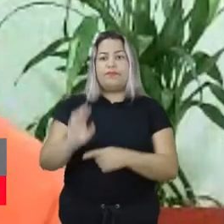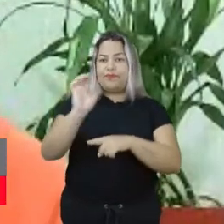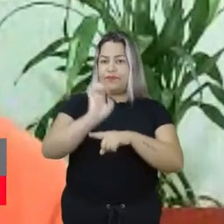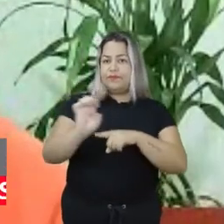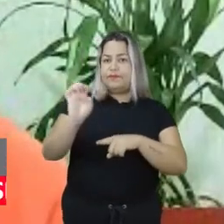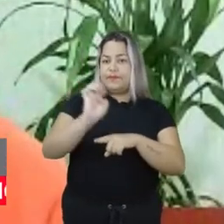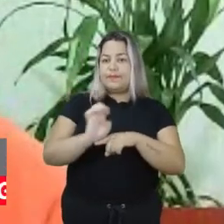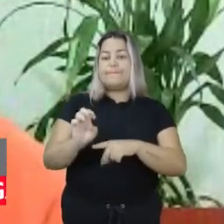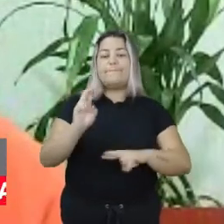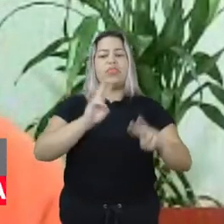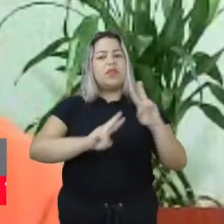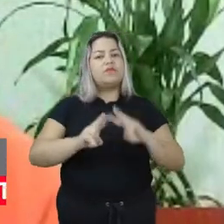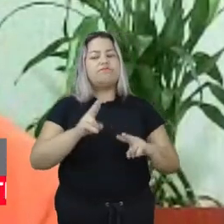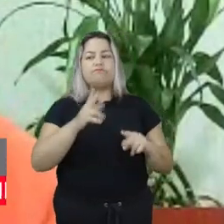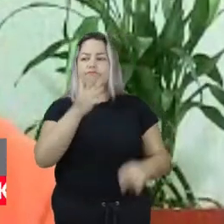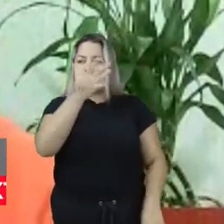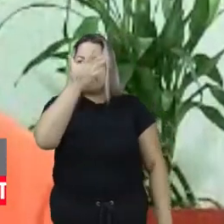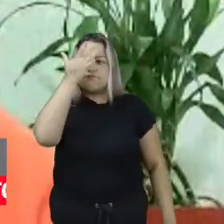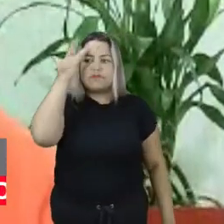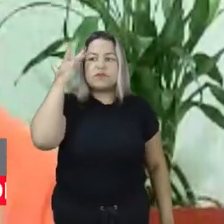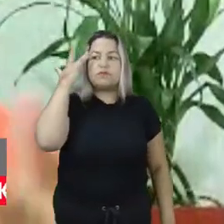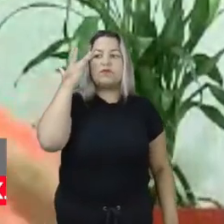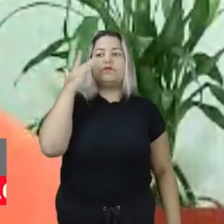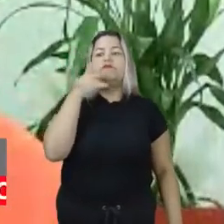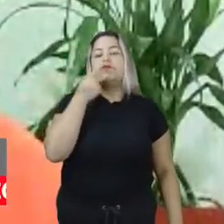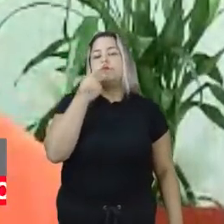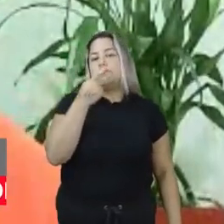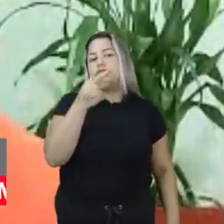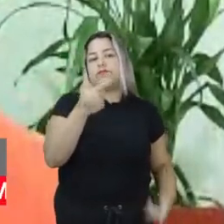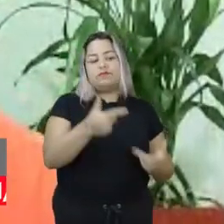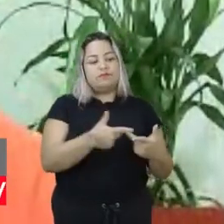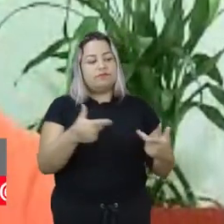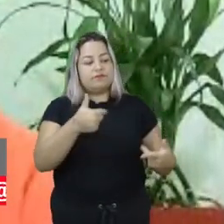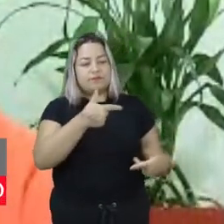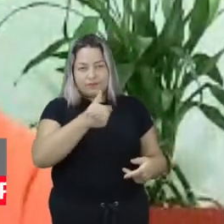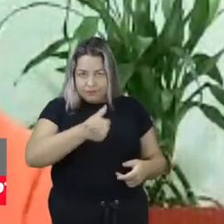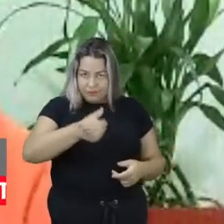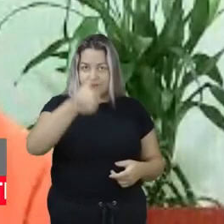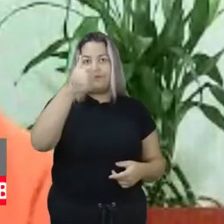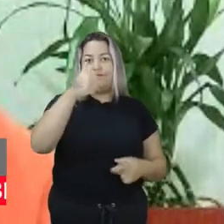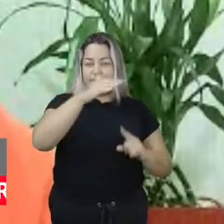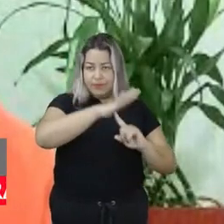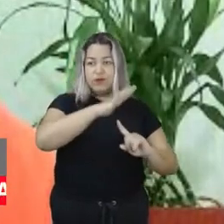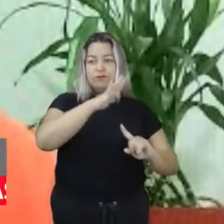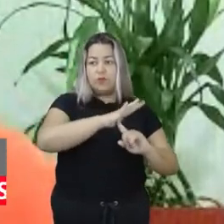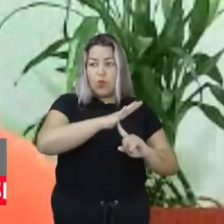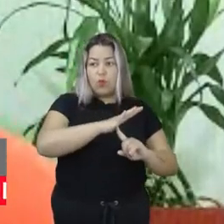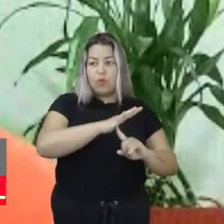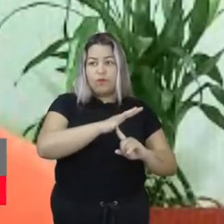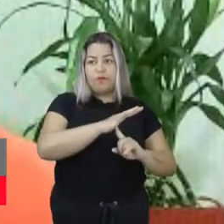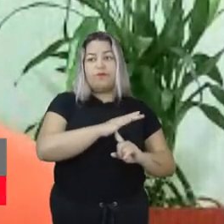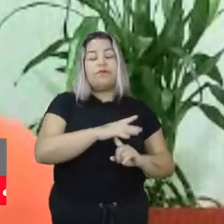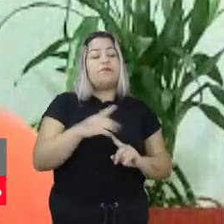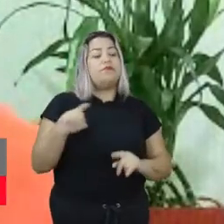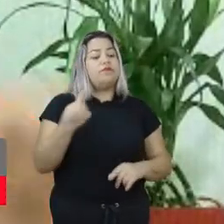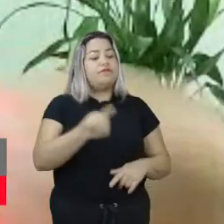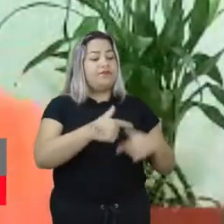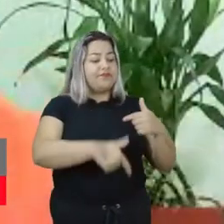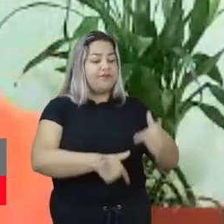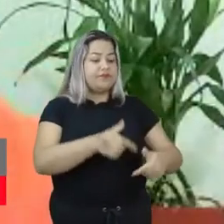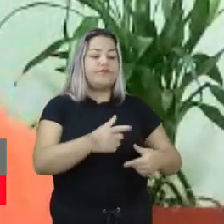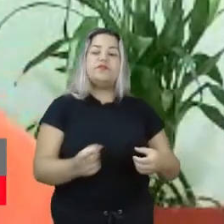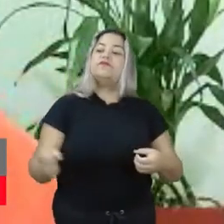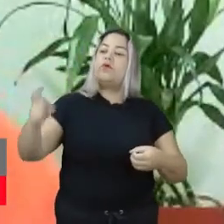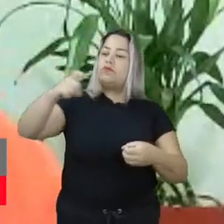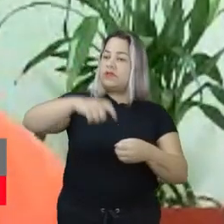estadual, e vejo as pessoas sempre falando que as coisas estão melhorando, que a vida do povo do Paraná está melhorando. O legado nosso aqui, ele